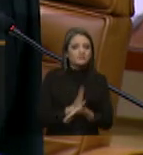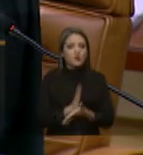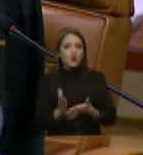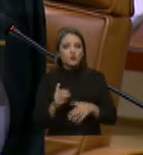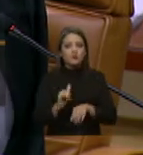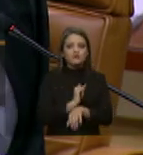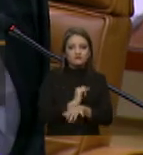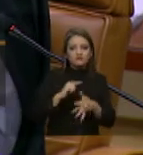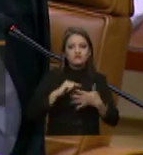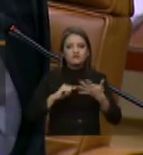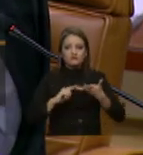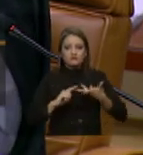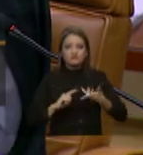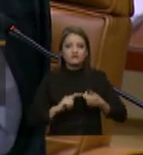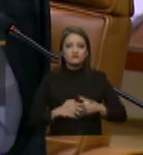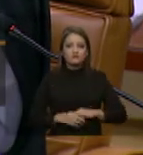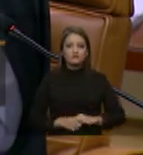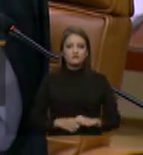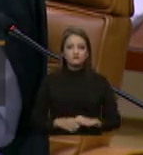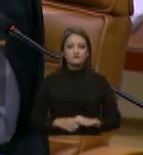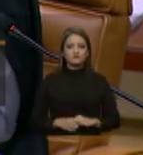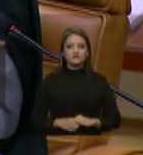obviamente a legislação estabelecer